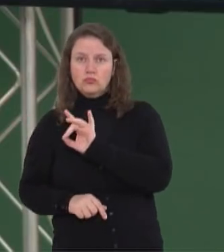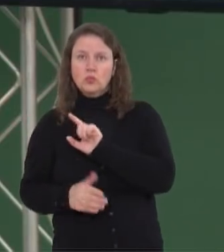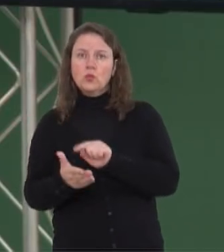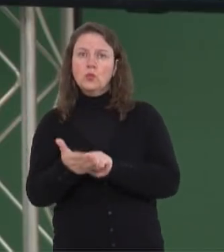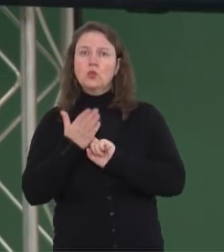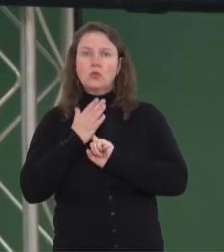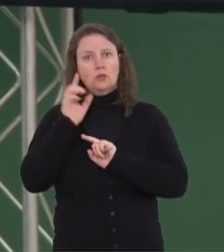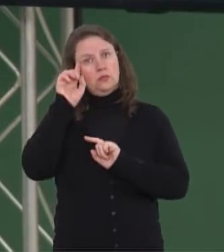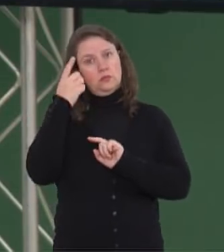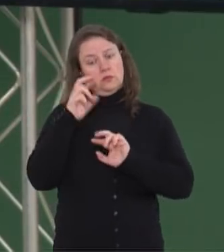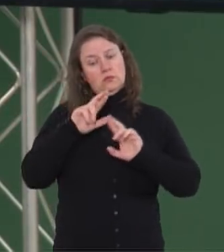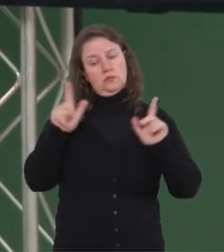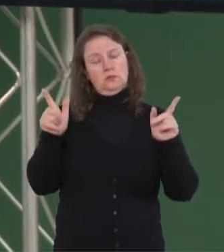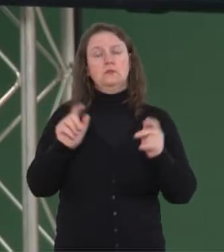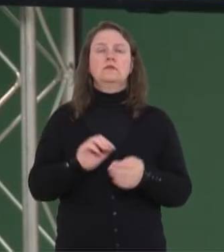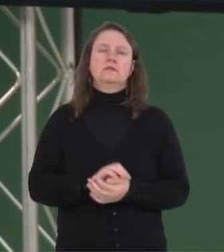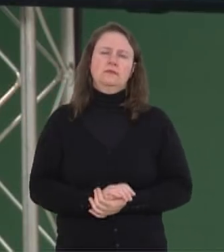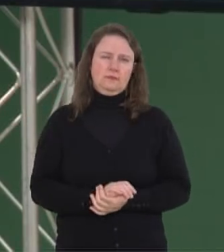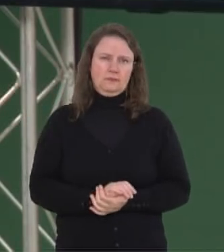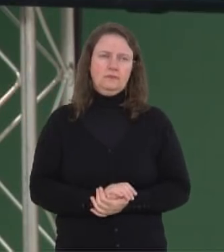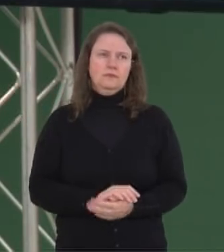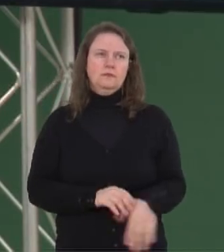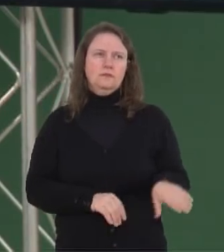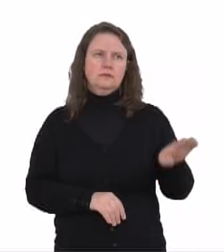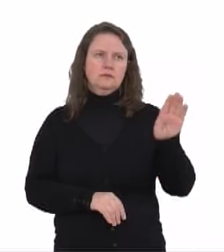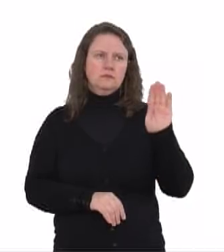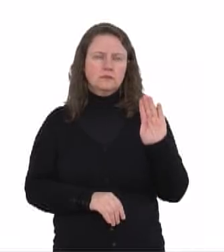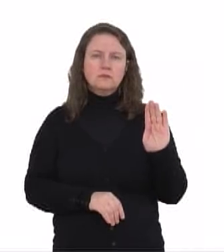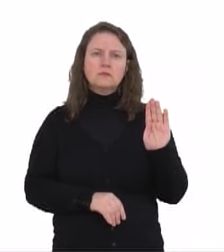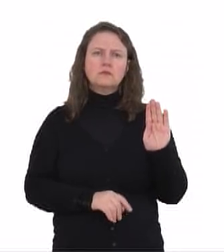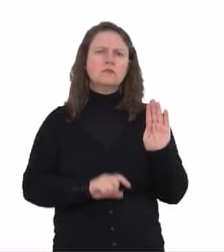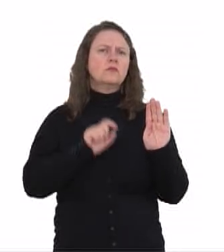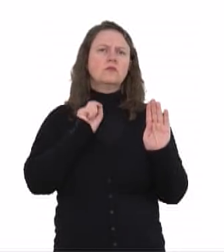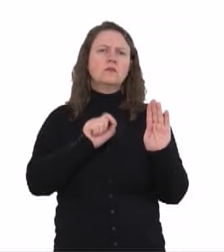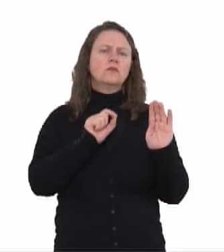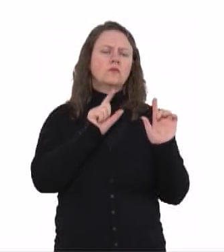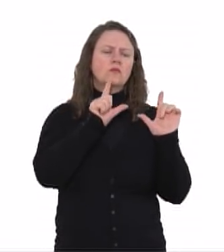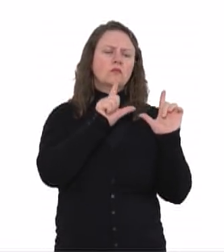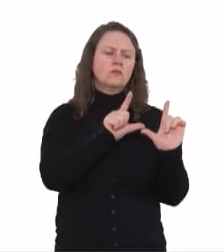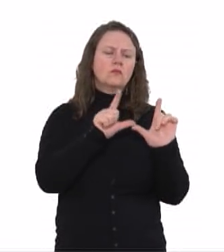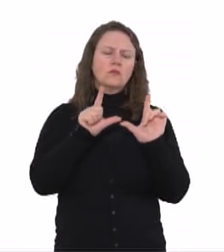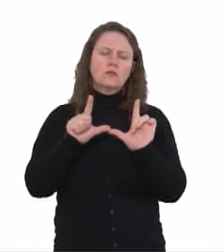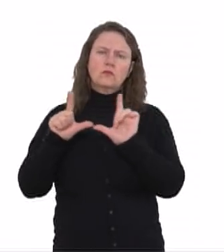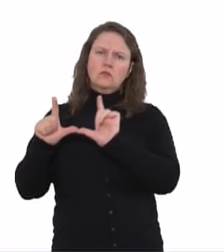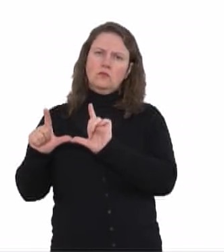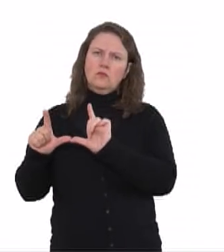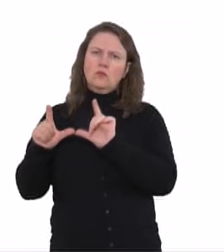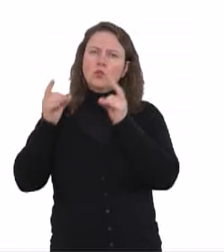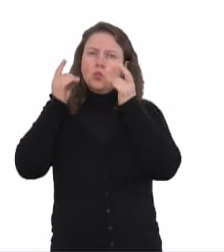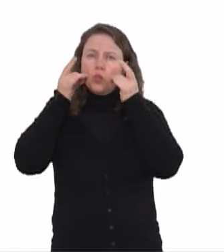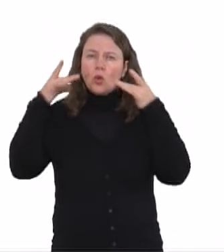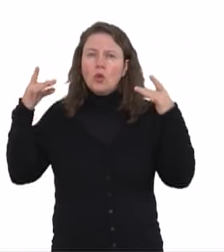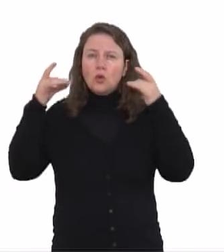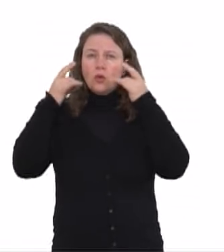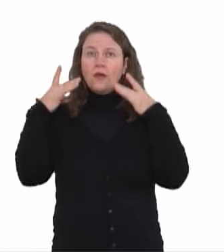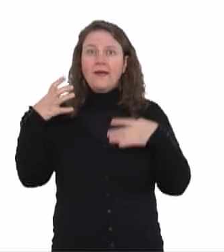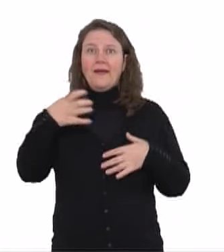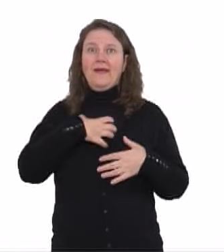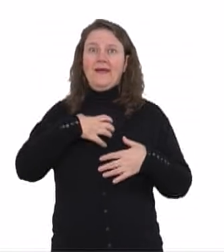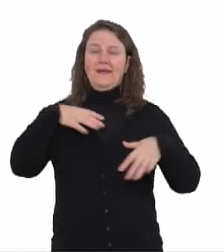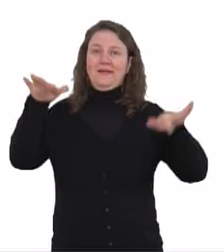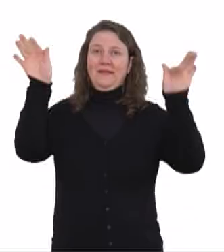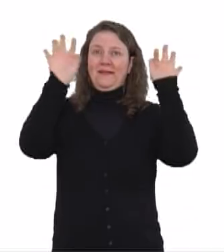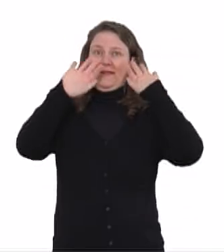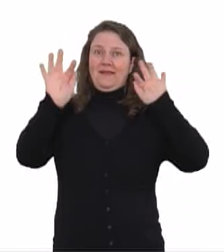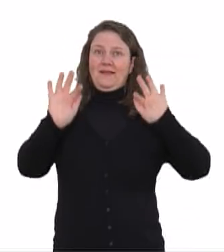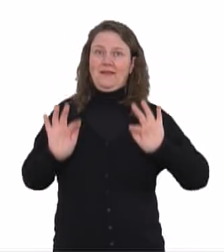nós diferente. E B. Em qual charge Garfield parece feliz?